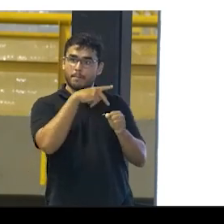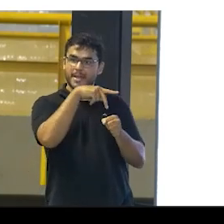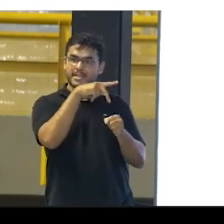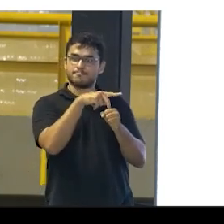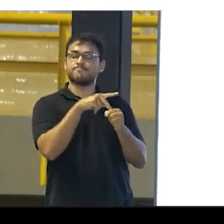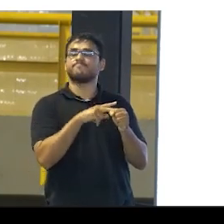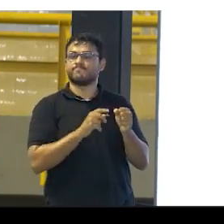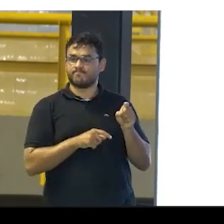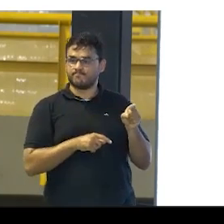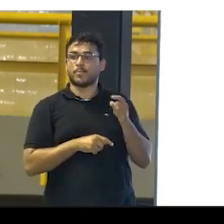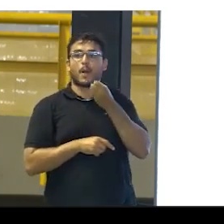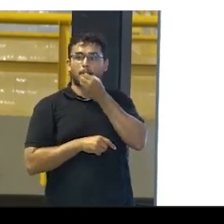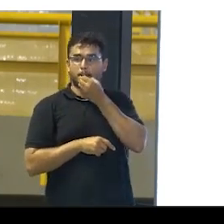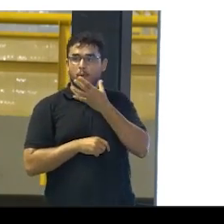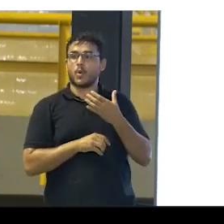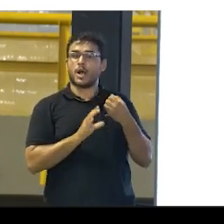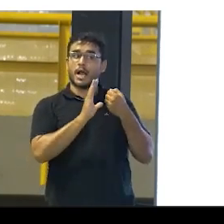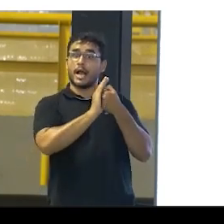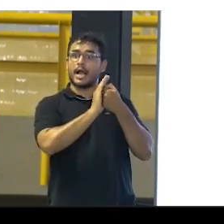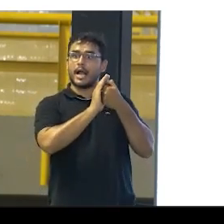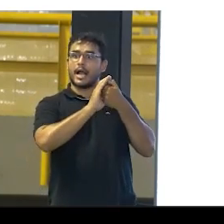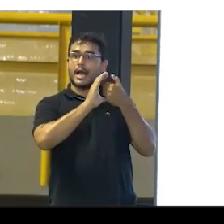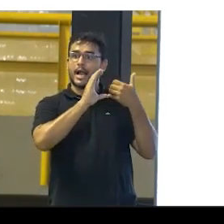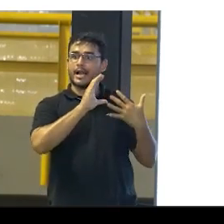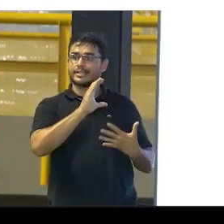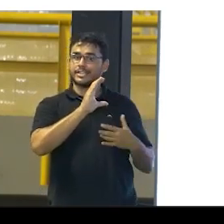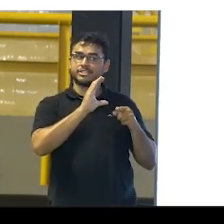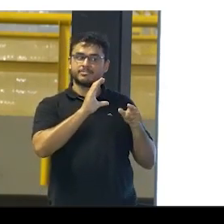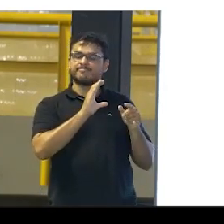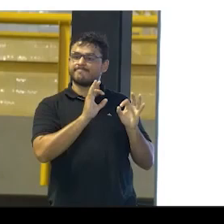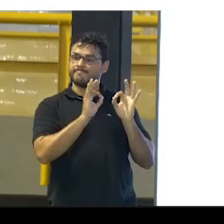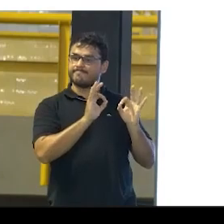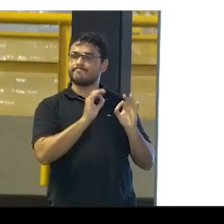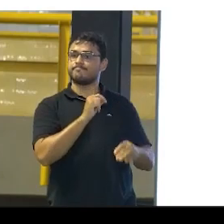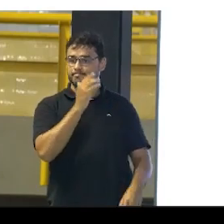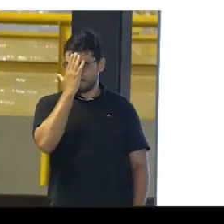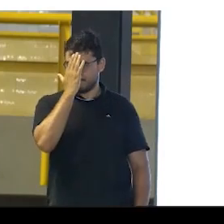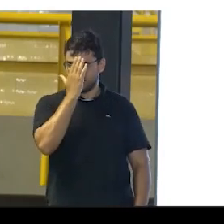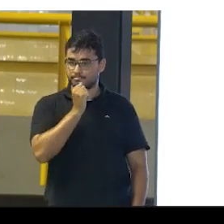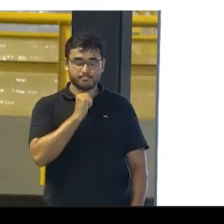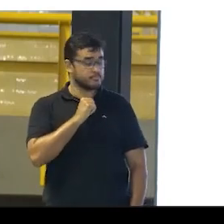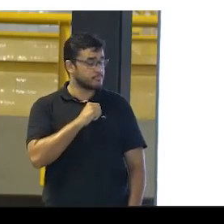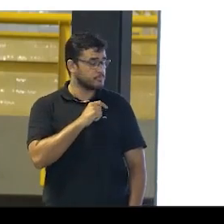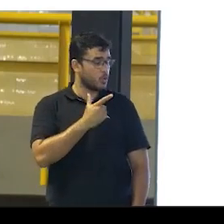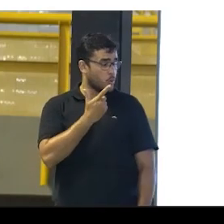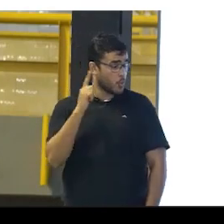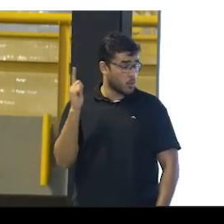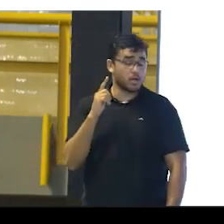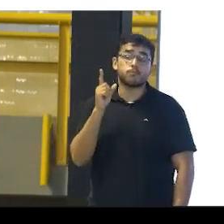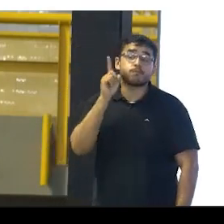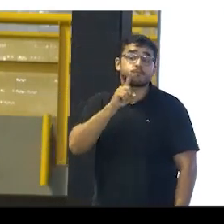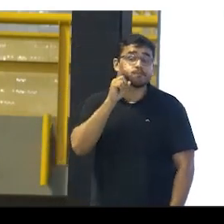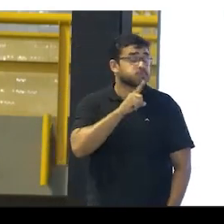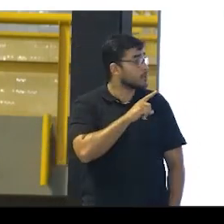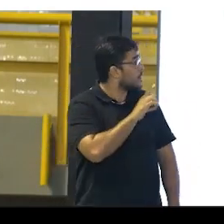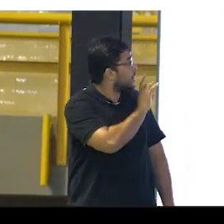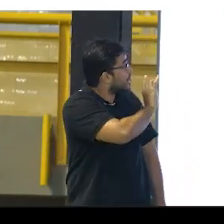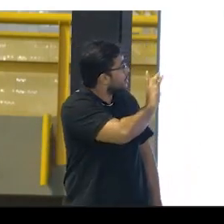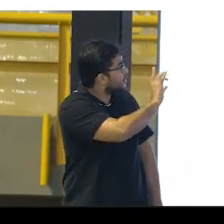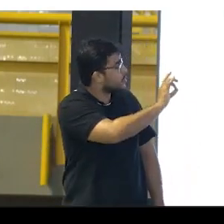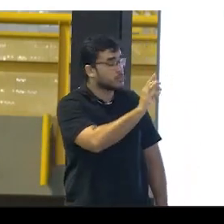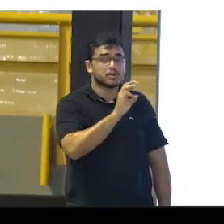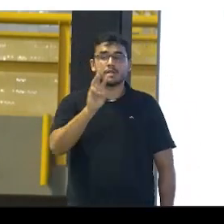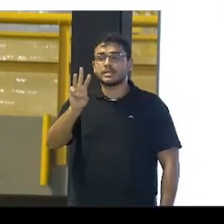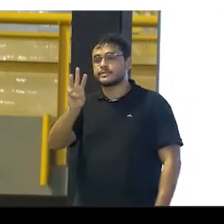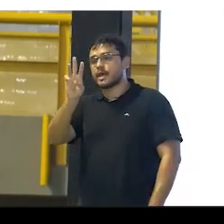Texas, que é esse petróleo WTI. E o Oriente Médio tem um petróleo tipo Dubai, que também é de boa qualidade. Lembra do